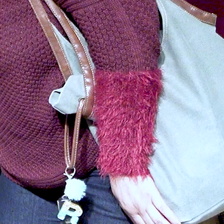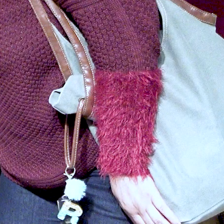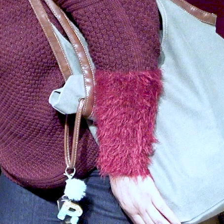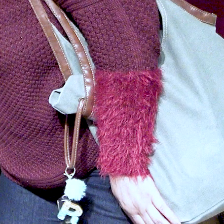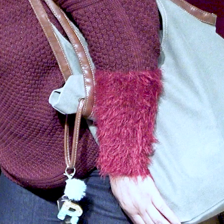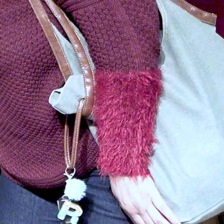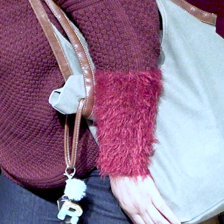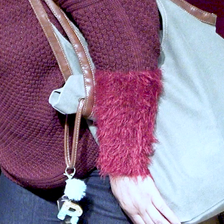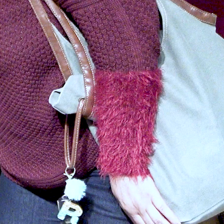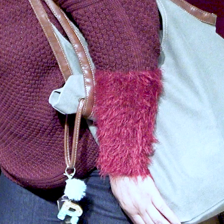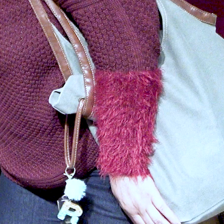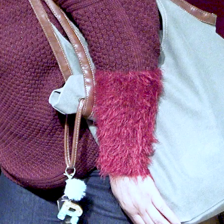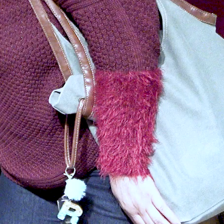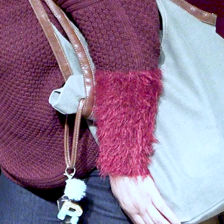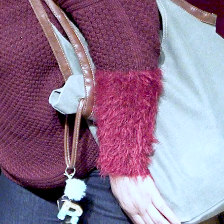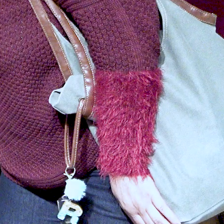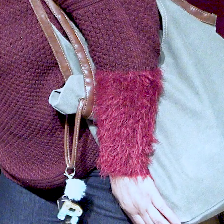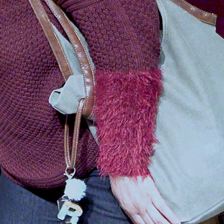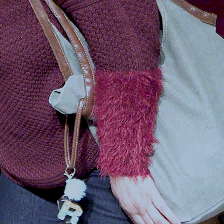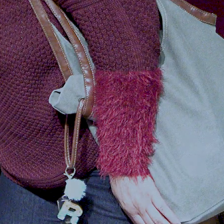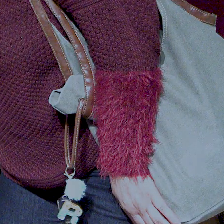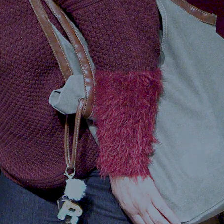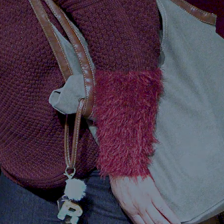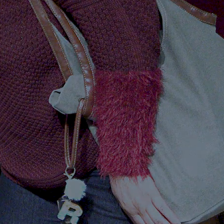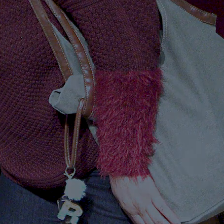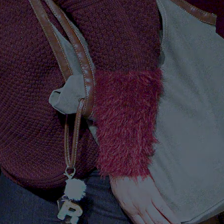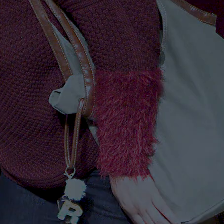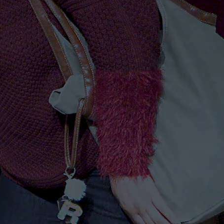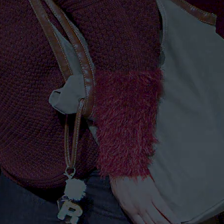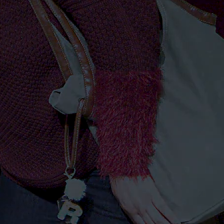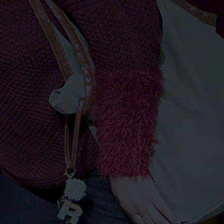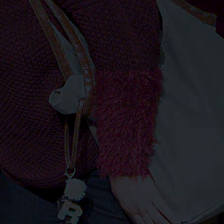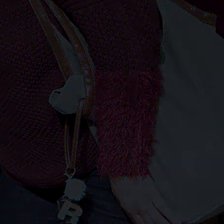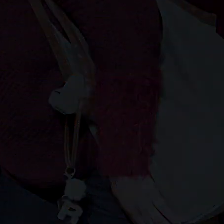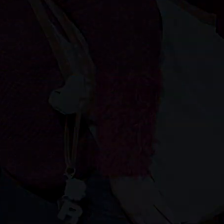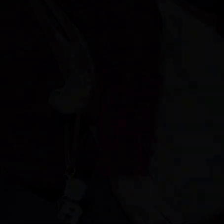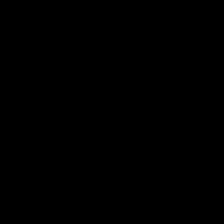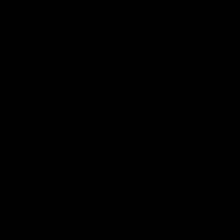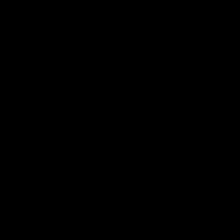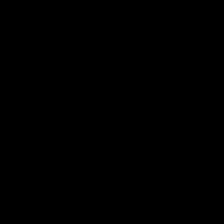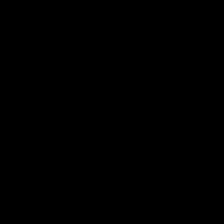A imagem congela e desaparece em fade lentamente para a tela preta.